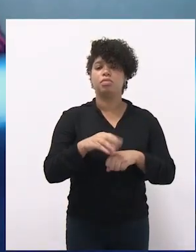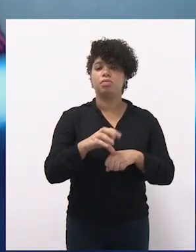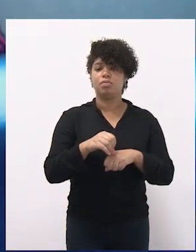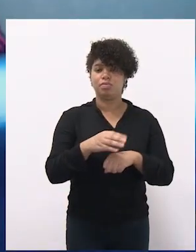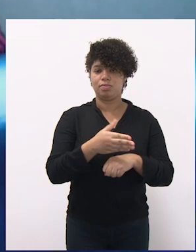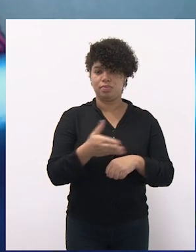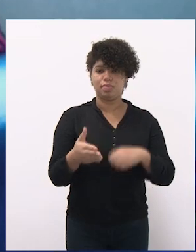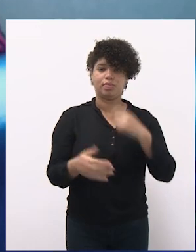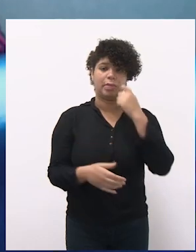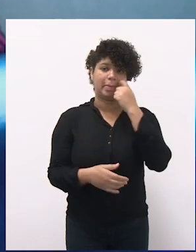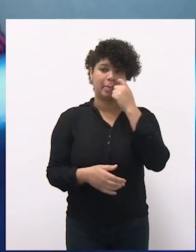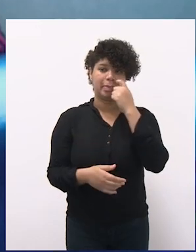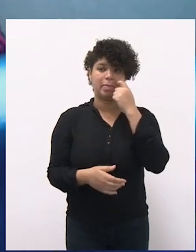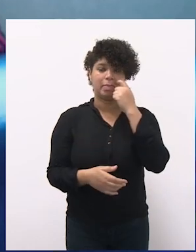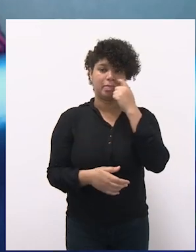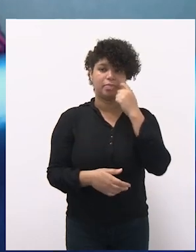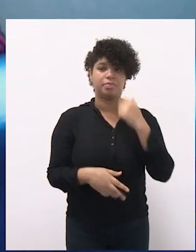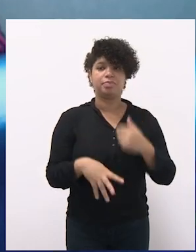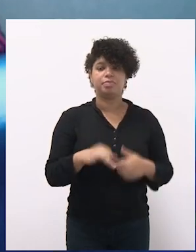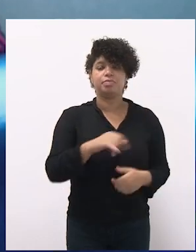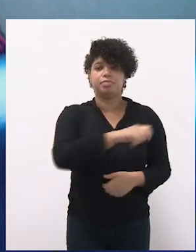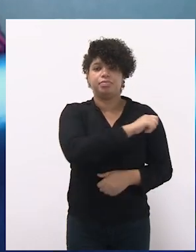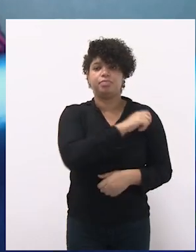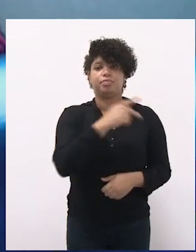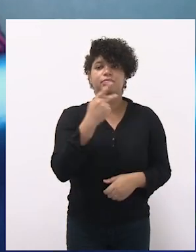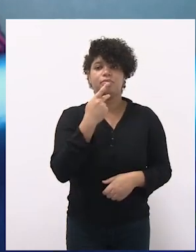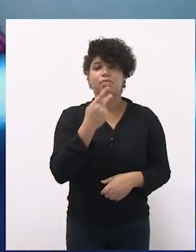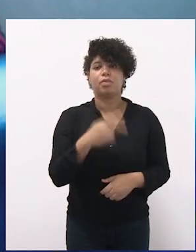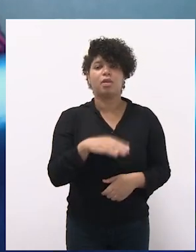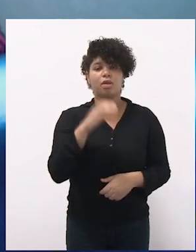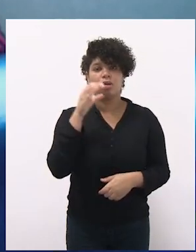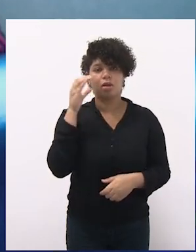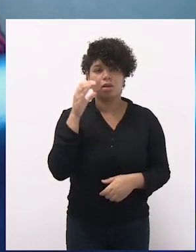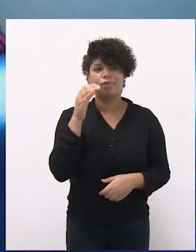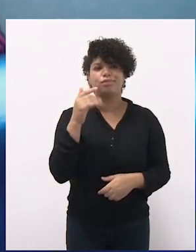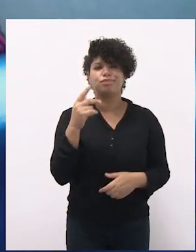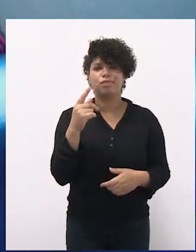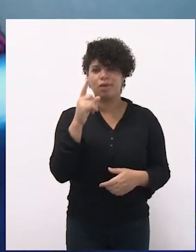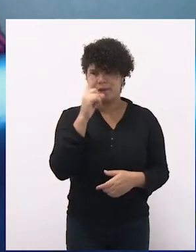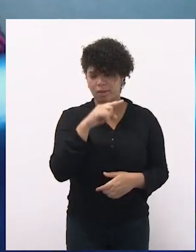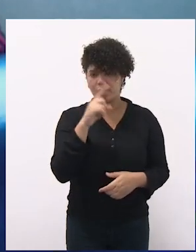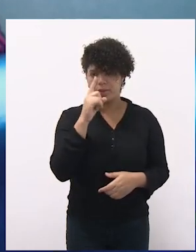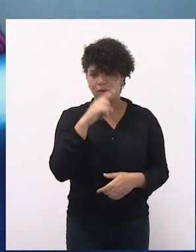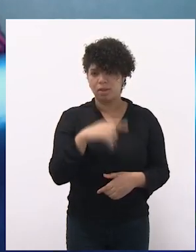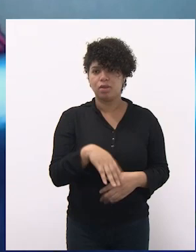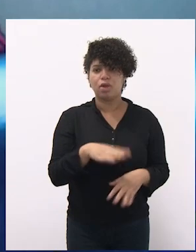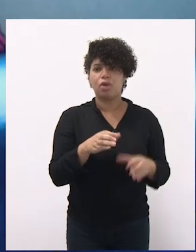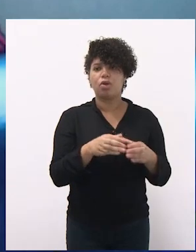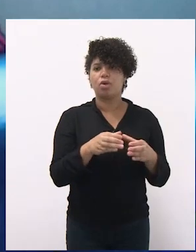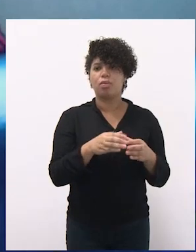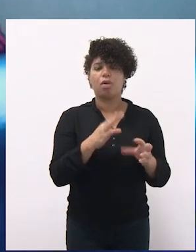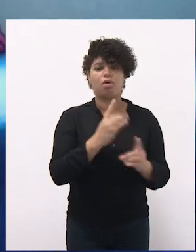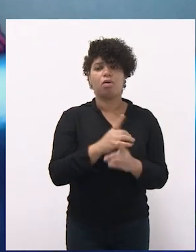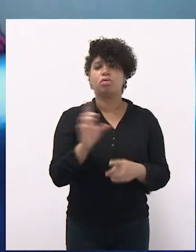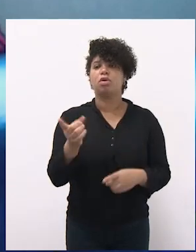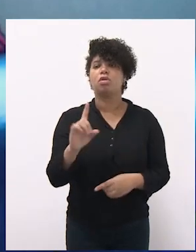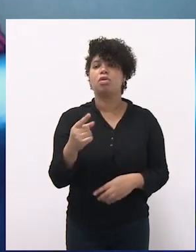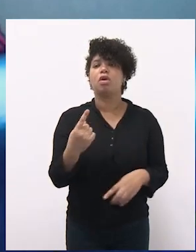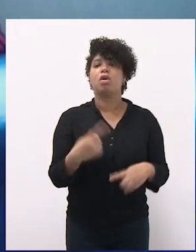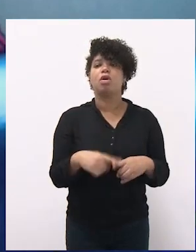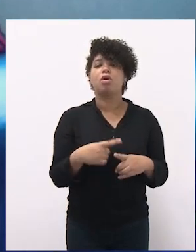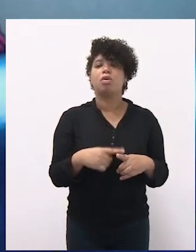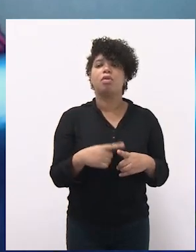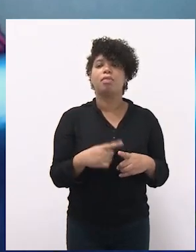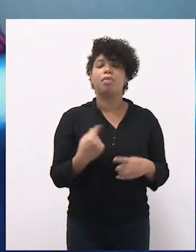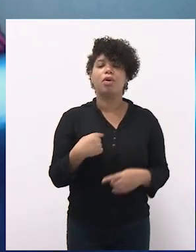que se o aluno disser que está tendo código errado, a turma não encontrada, essa turma não